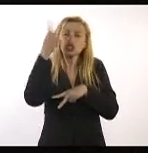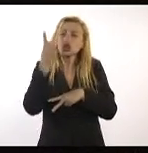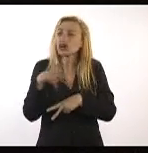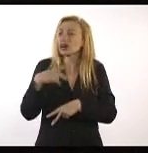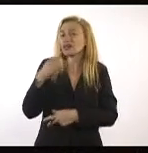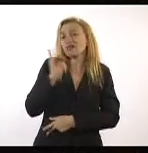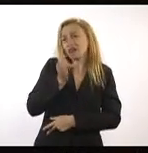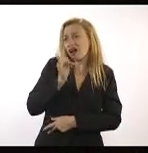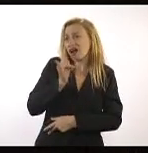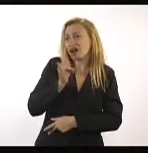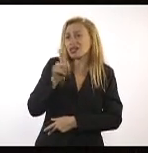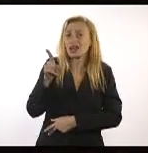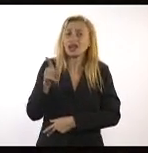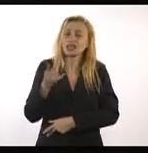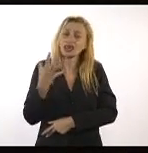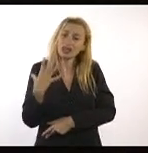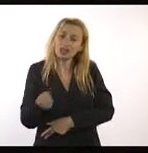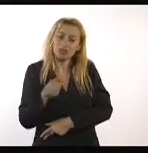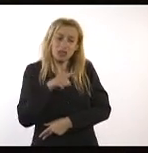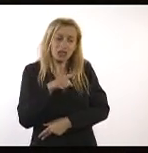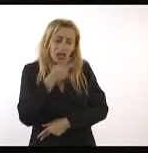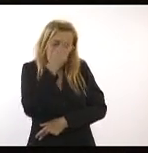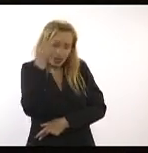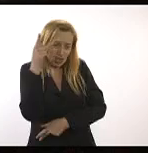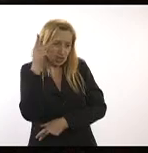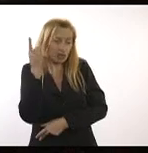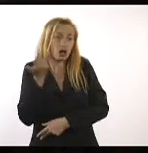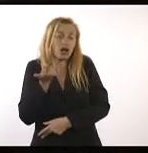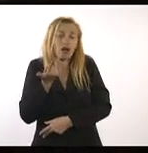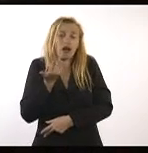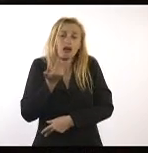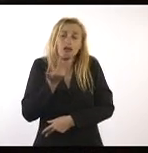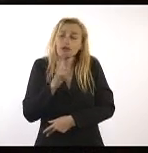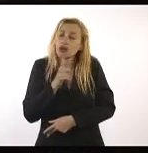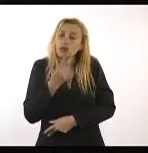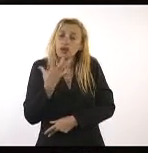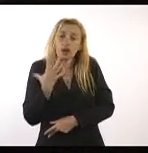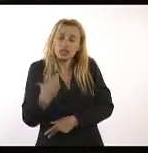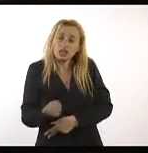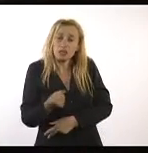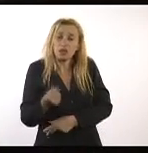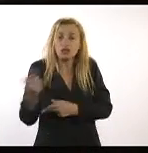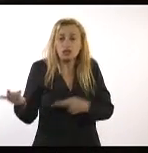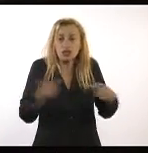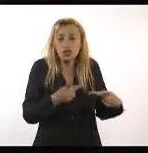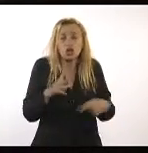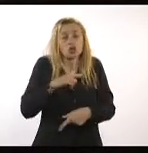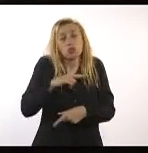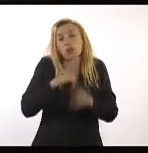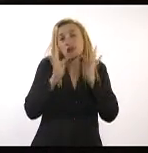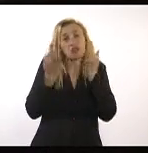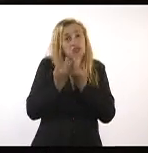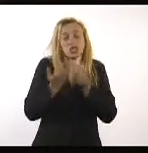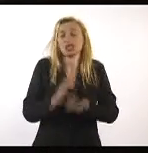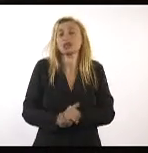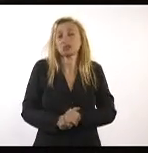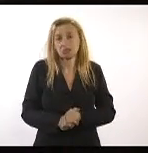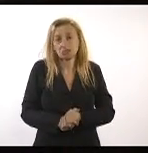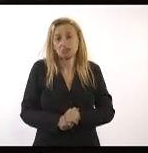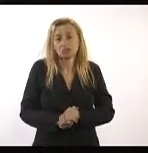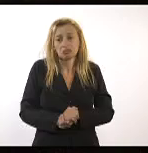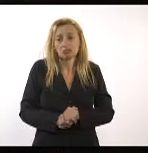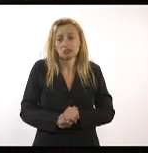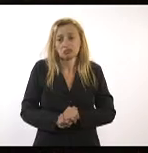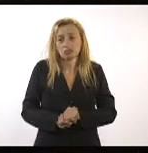contada de ele está recebendo ali aquela pessoa não está recebendo visita inclusive dos próprios familiares e